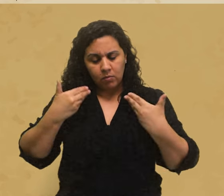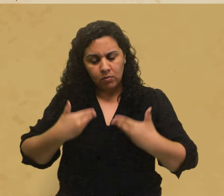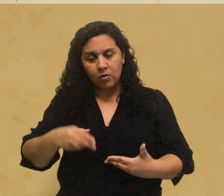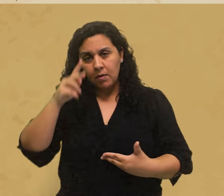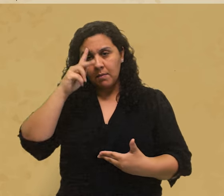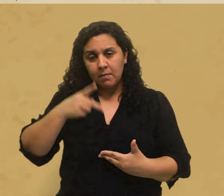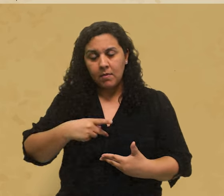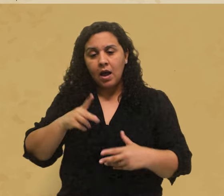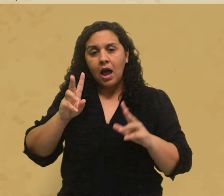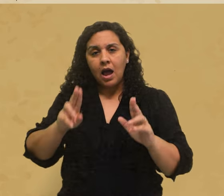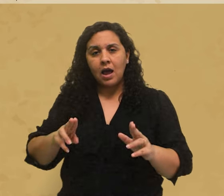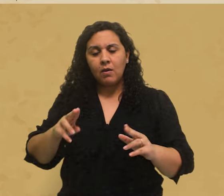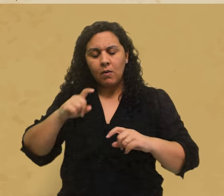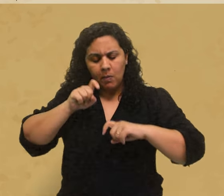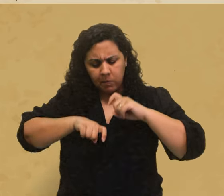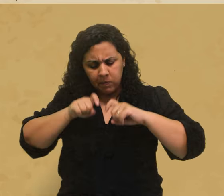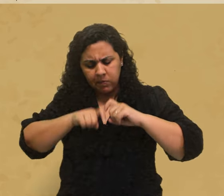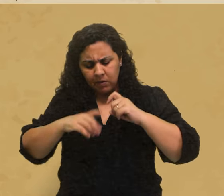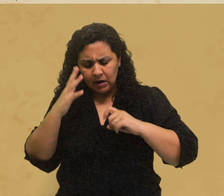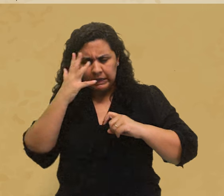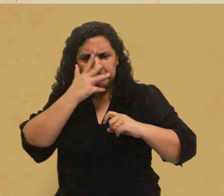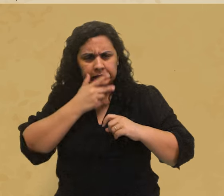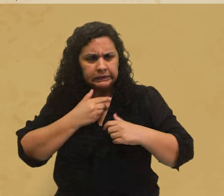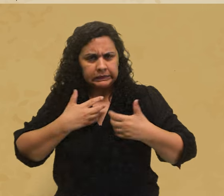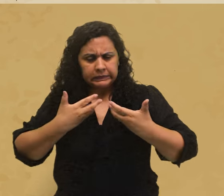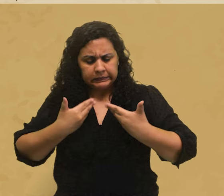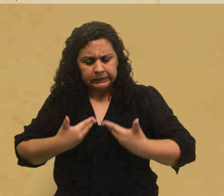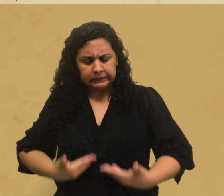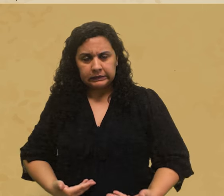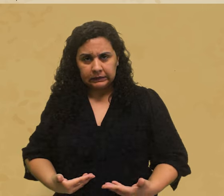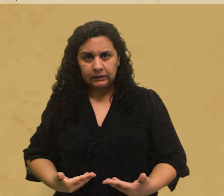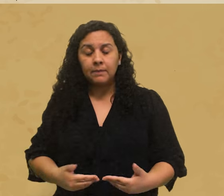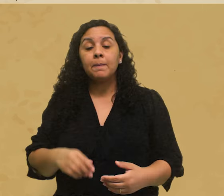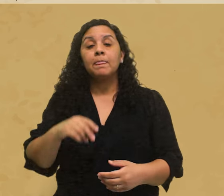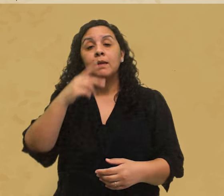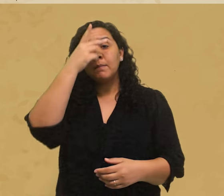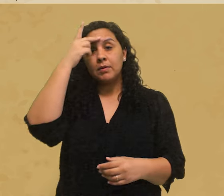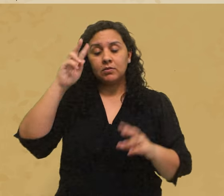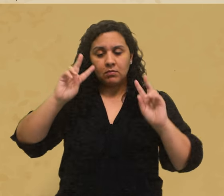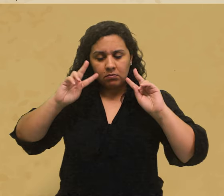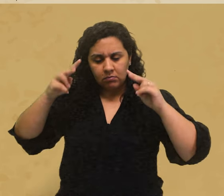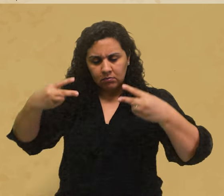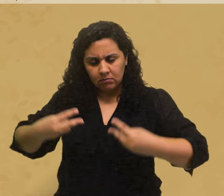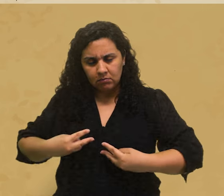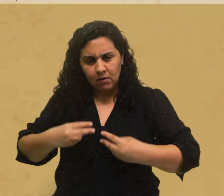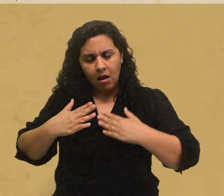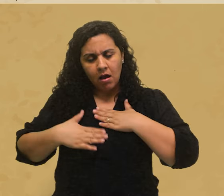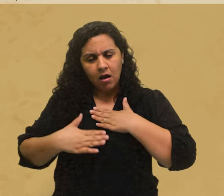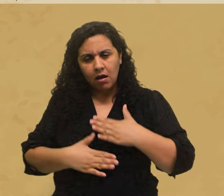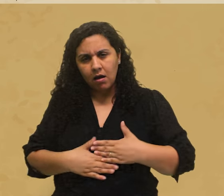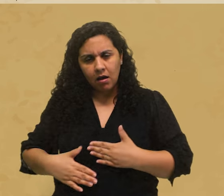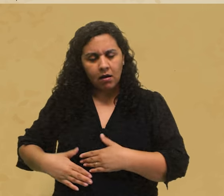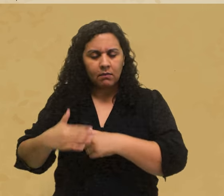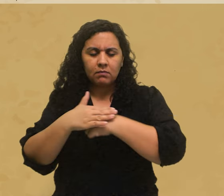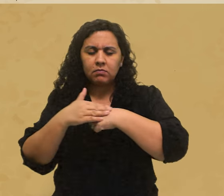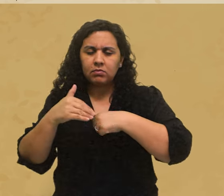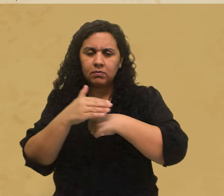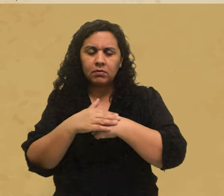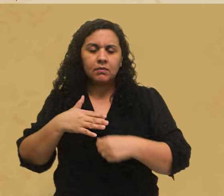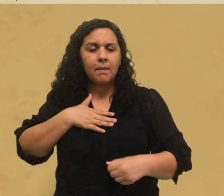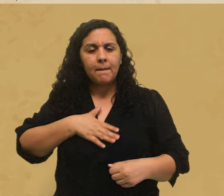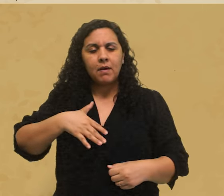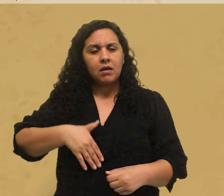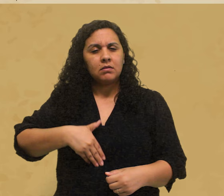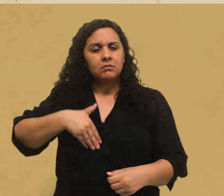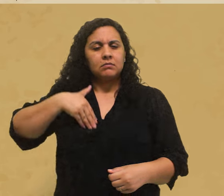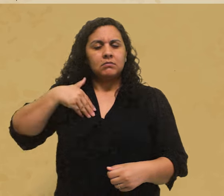se este fosse um objeto sexual, isto é, olha-o, toca nele e o acaricia